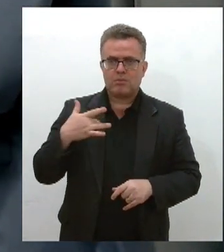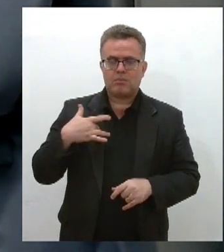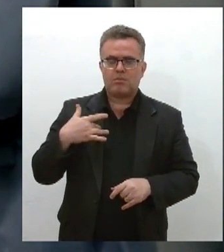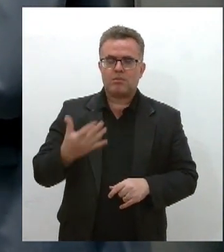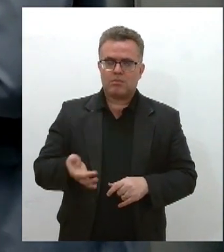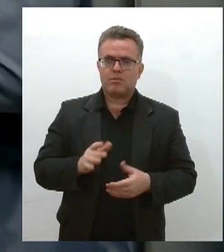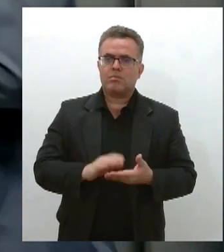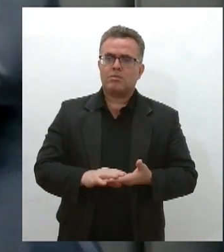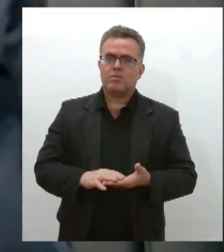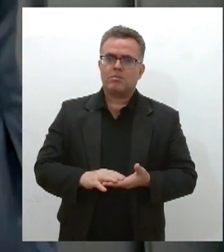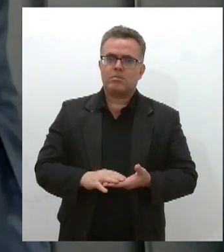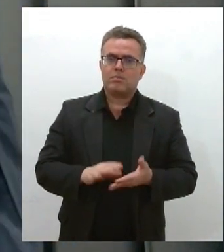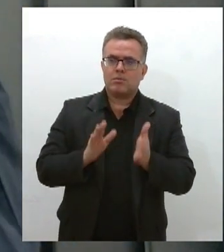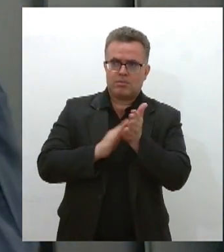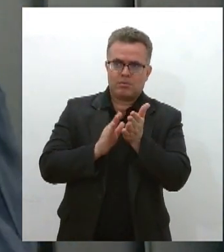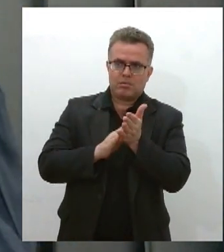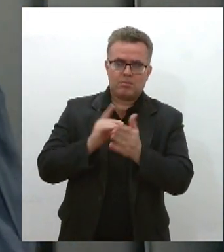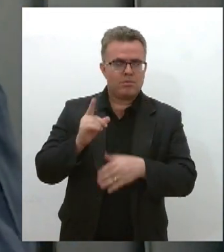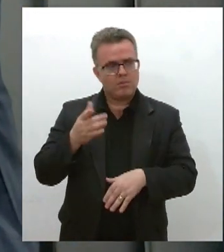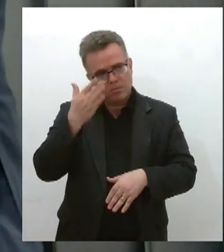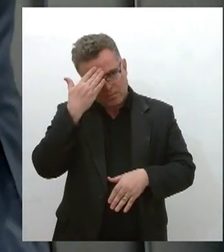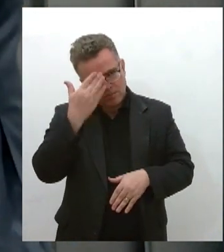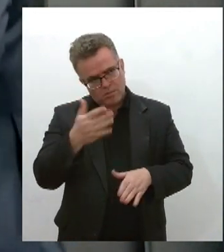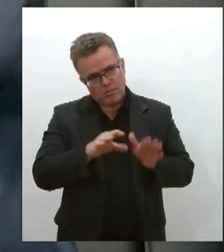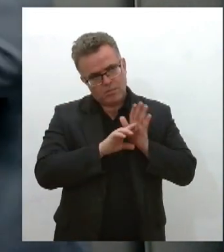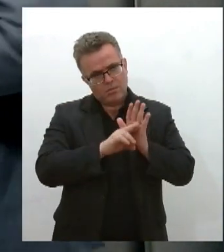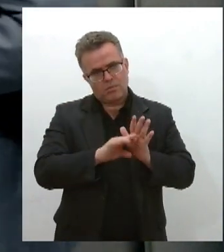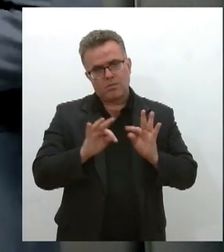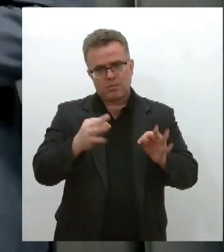pela data. Eu que agradeço em nome dos meus colegas todos aí. Um grande abraço a todos.